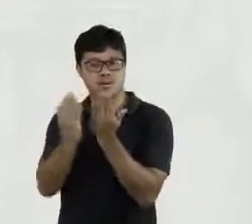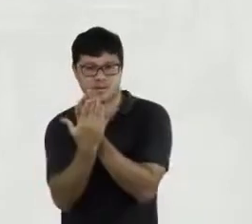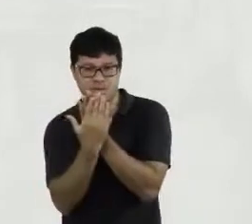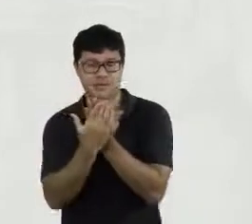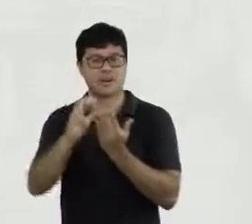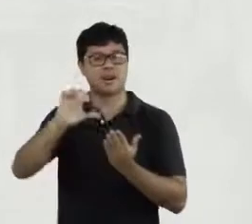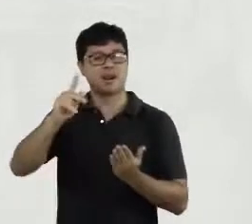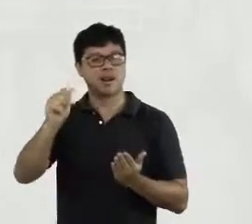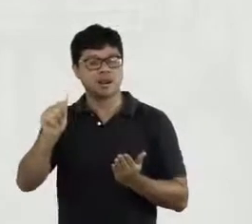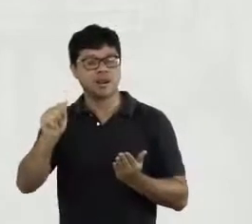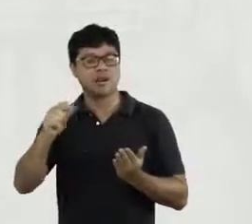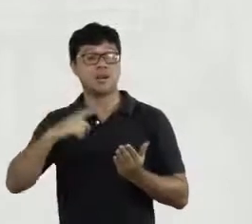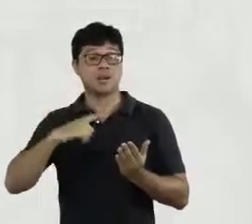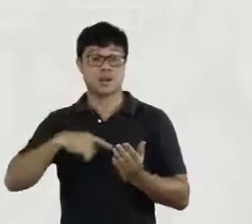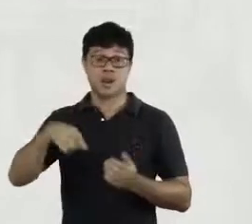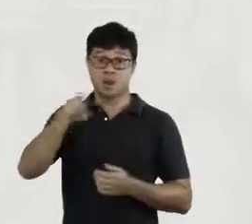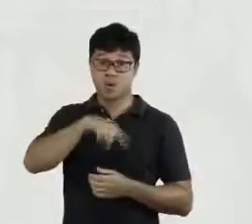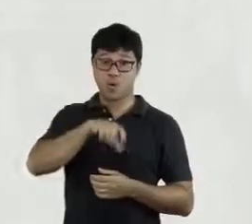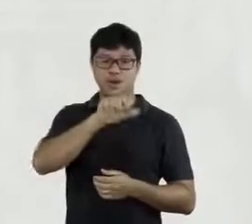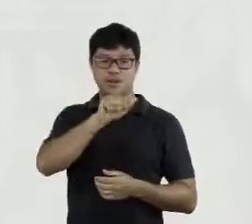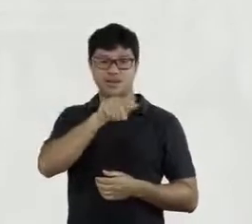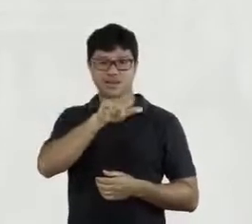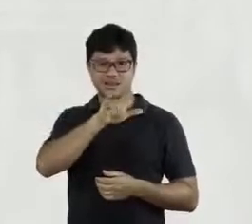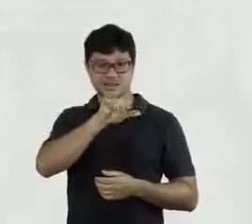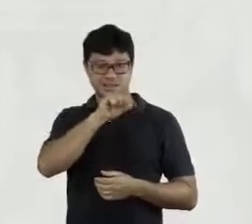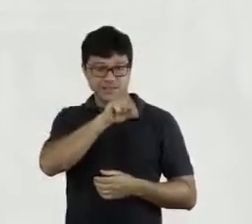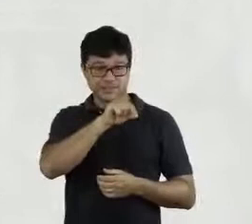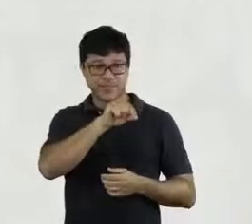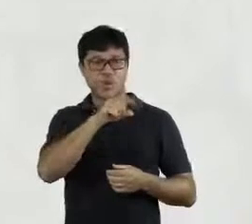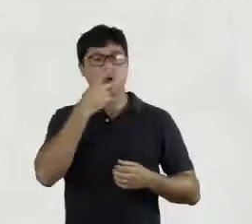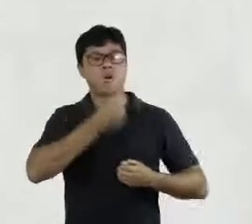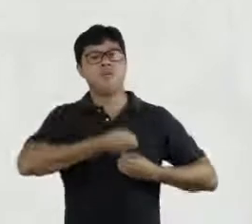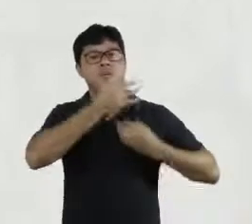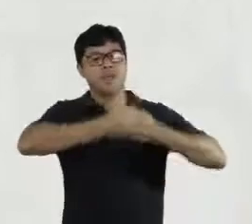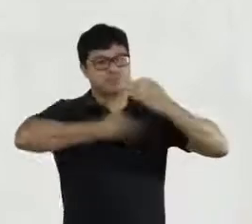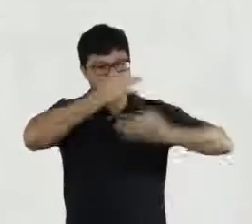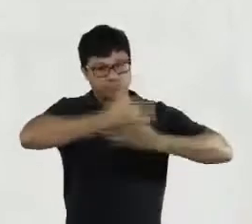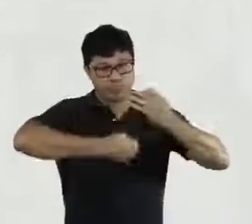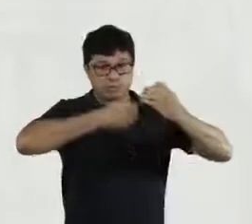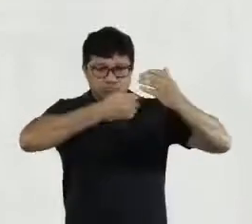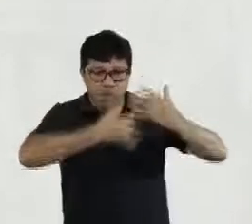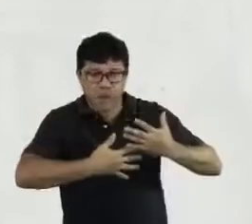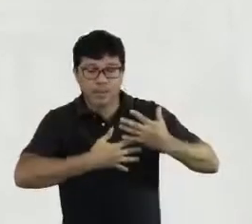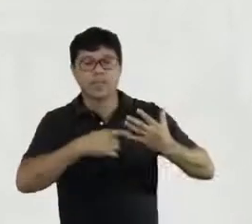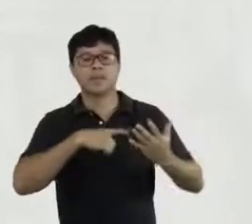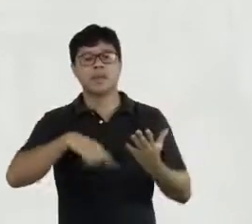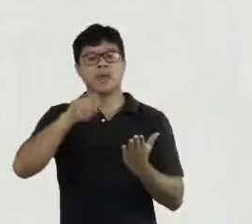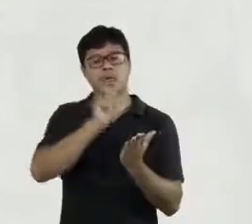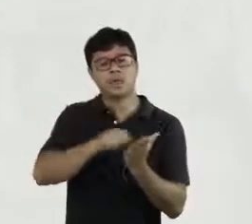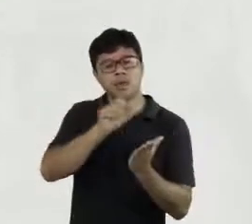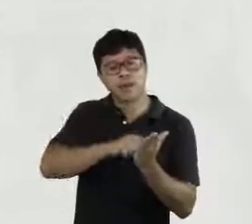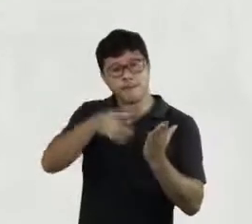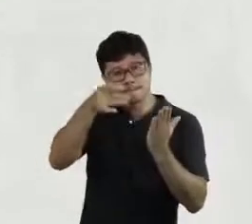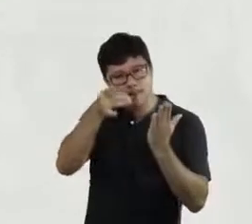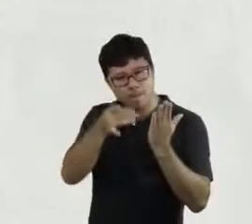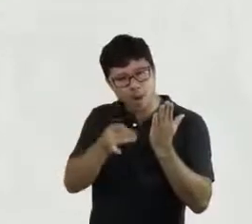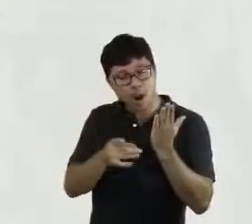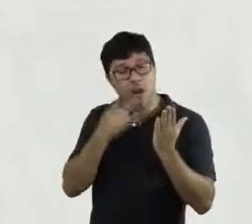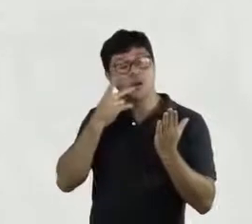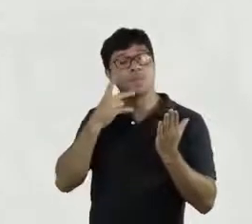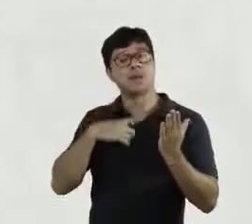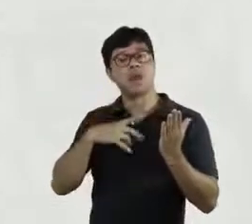encadernação. A bibliografia descritiva anotada ou comentada além de transcrevê-los, alude